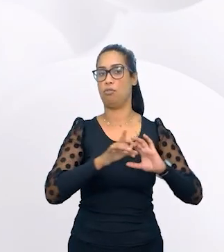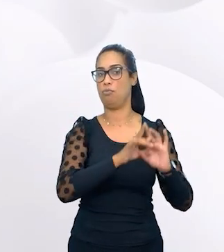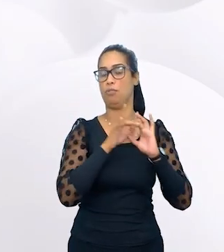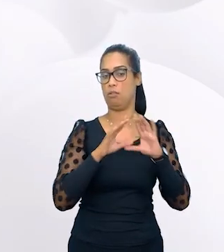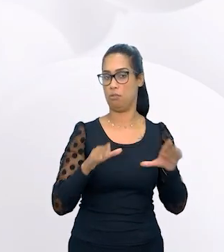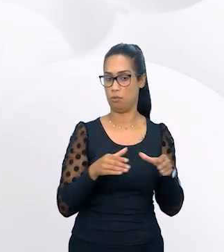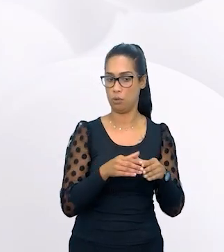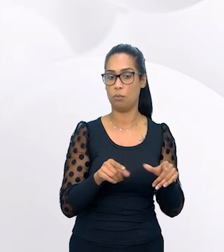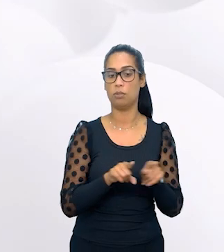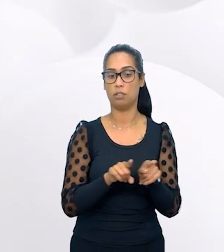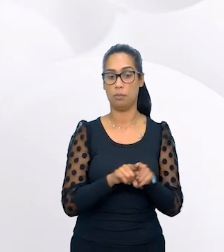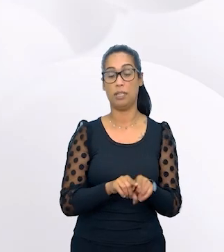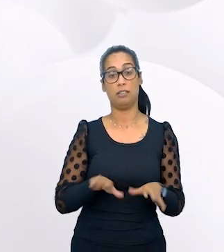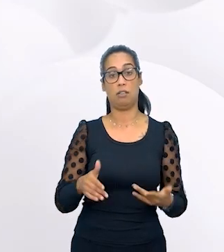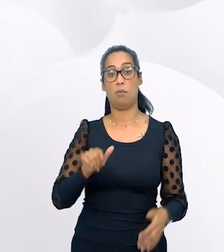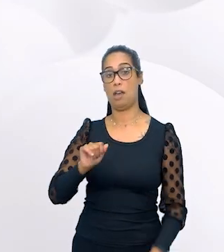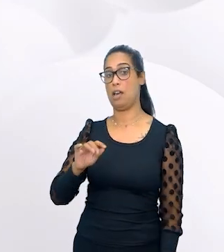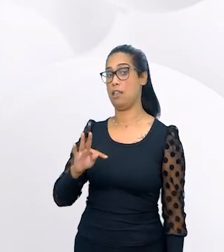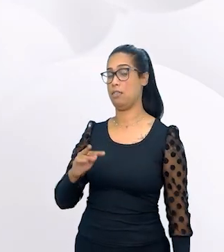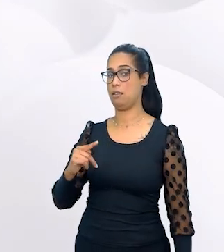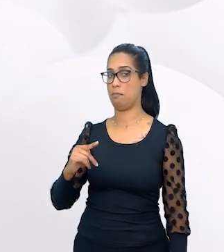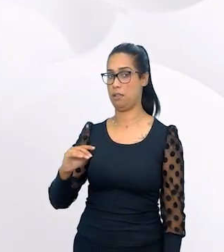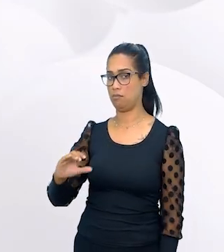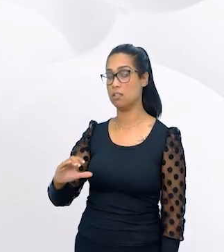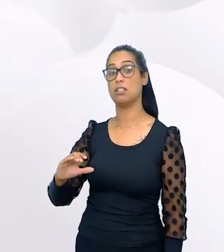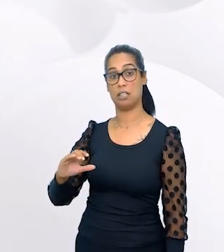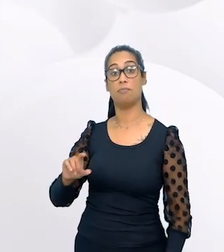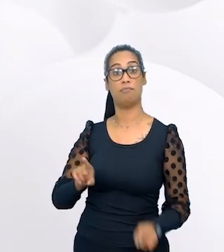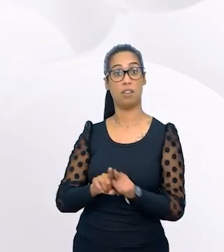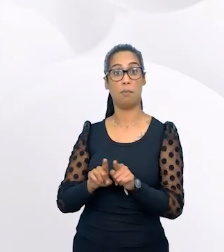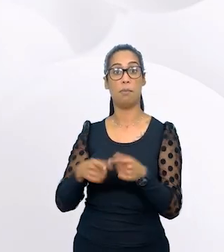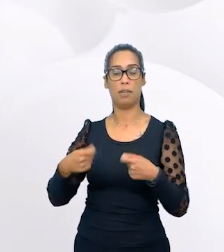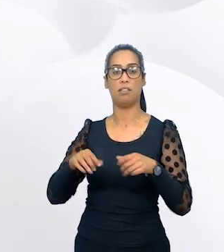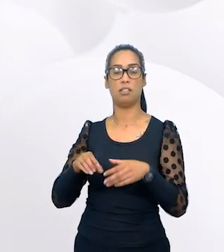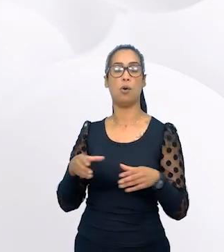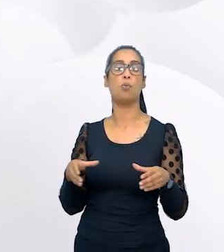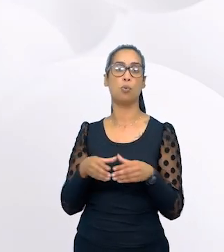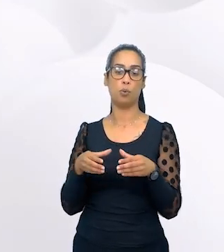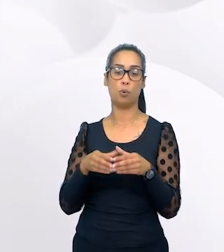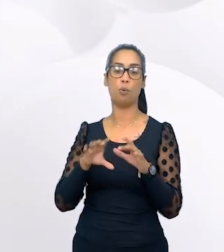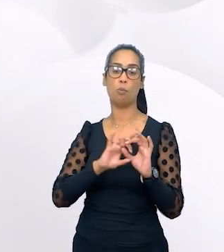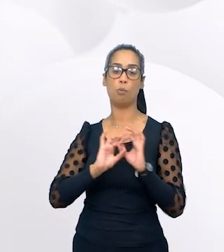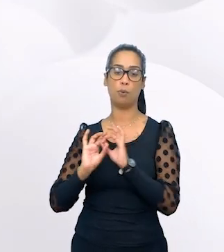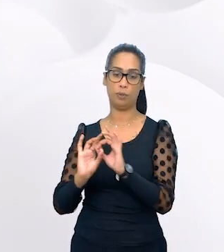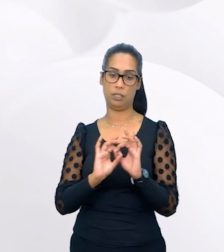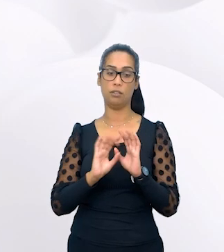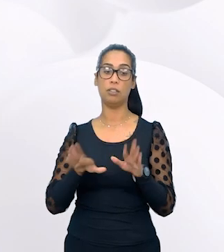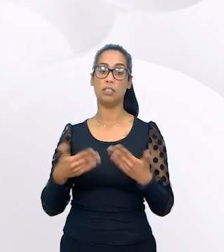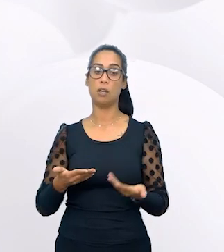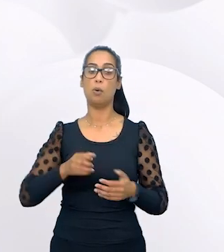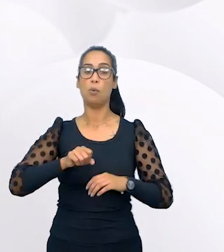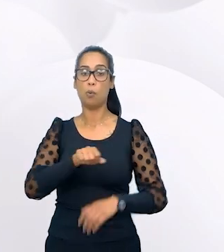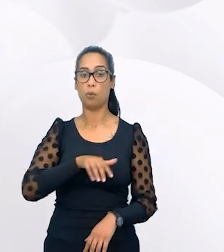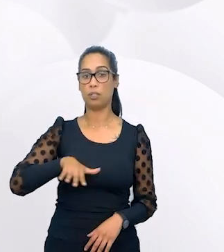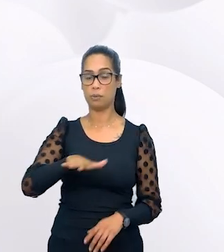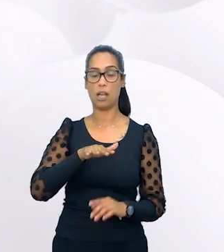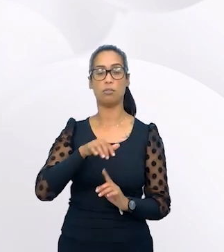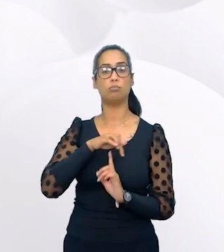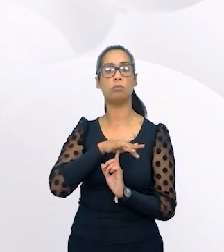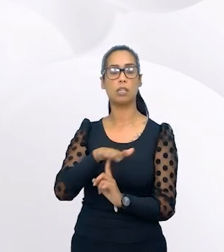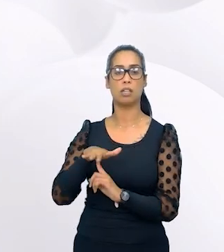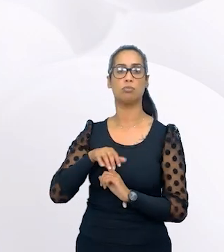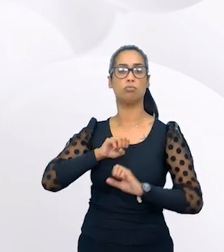a gente consegue trabalhar dessa forma. Bom, a educação ambiental, a gente tem então os educadores na